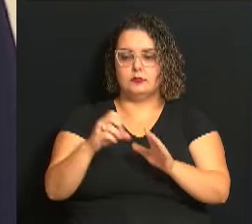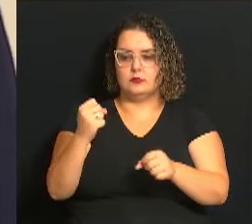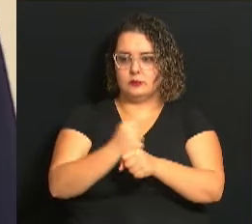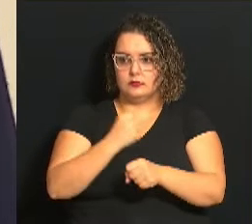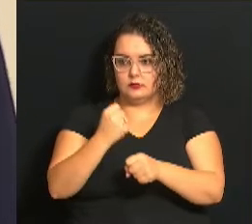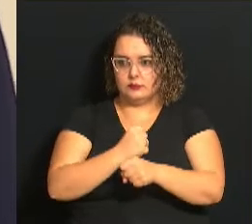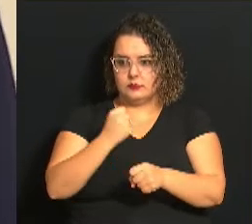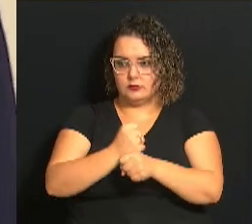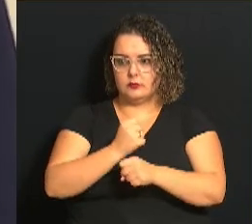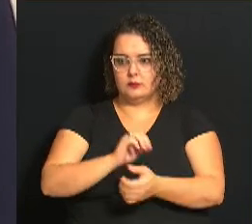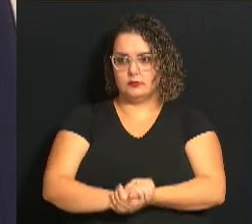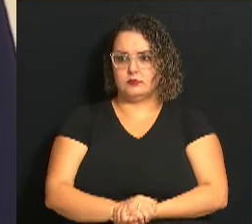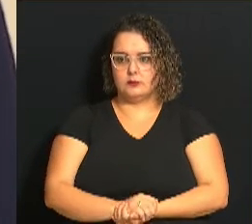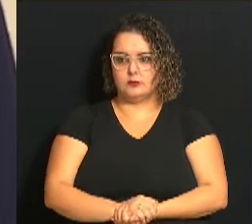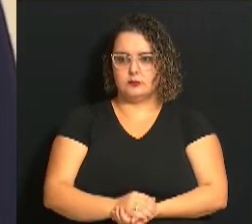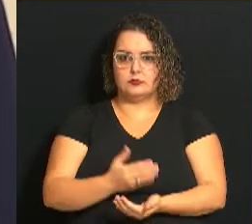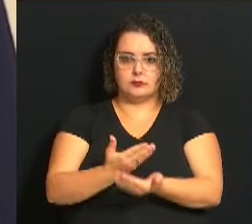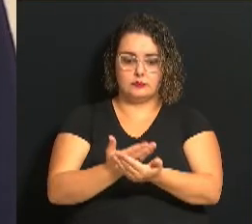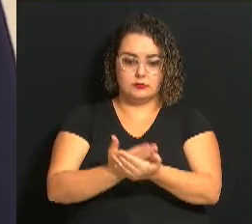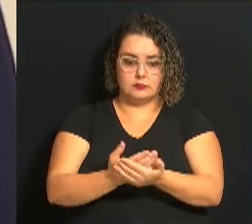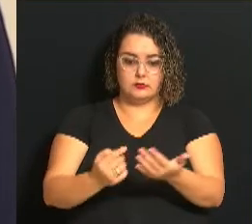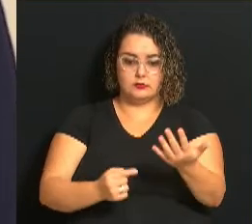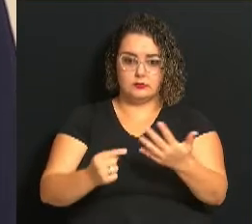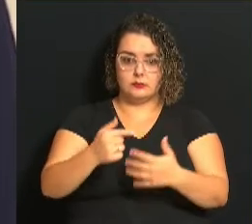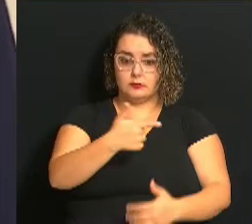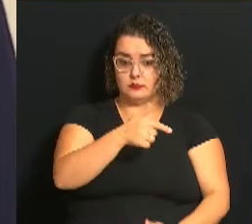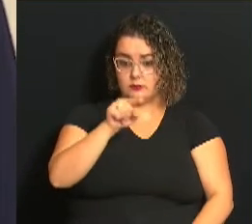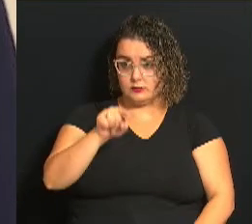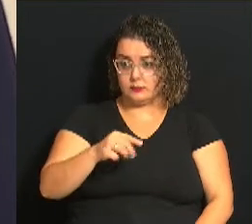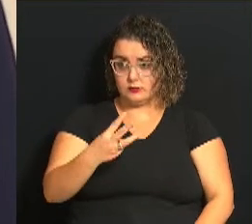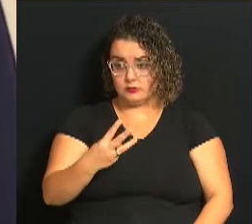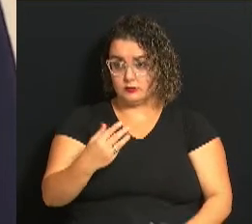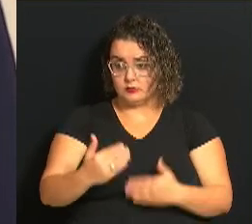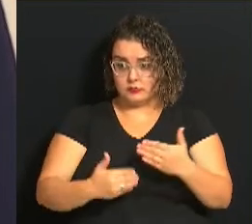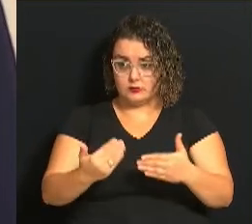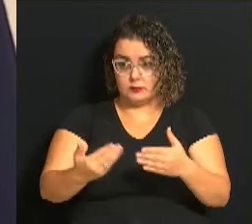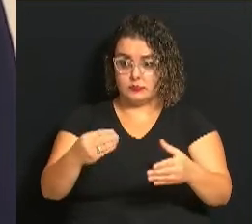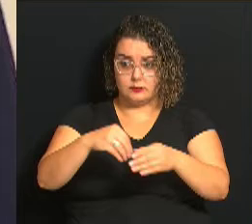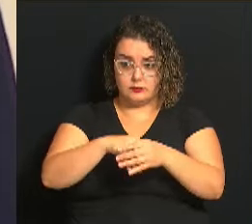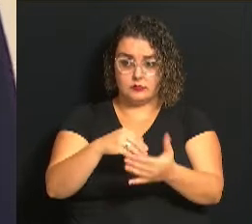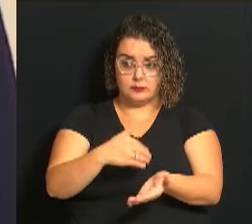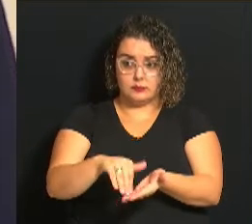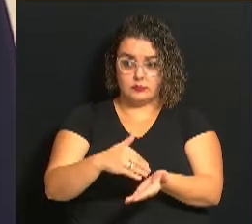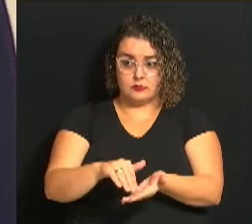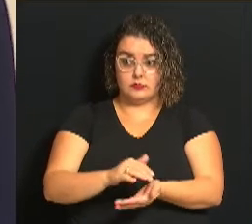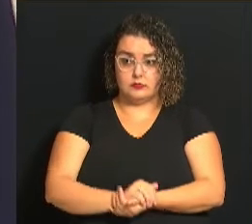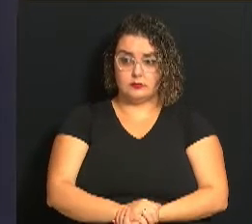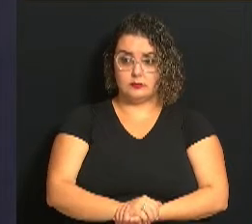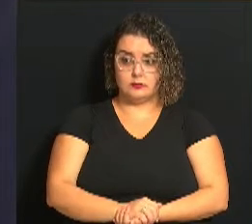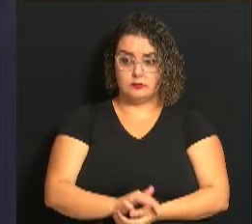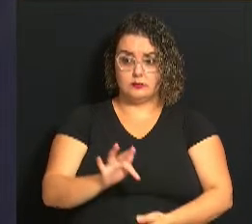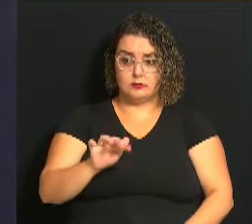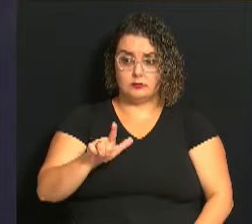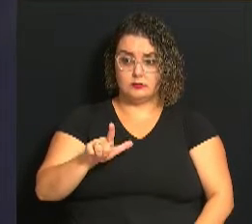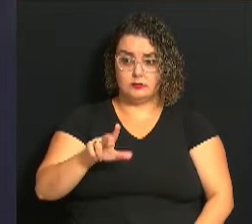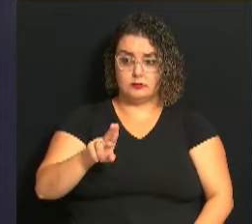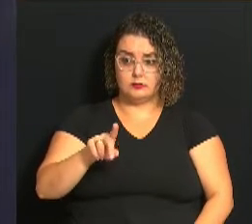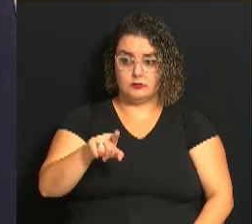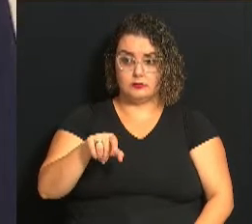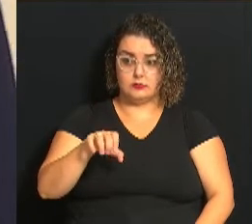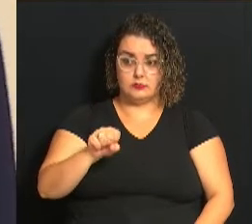estudo eles apontaram que 2/3 do tempo de um processo tramitado dentro da secretaria é fluxo, e não tanto o